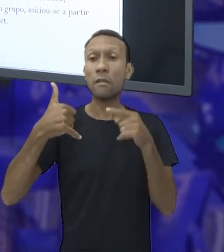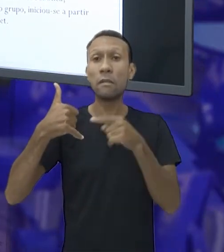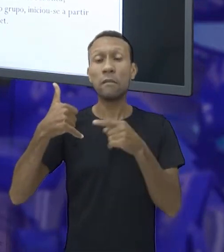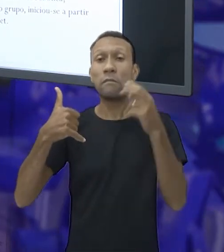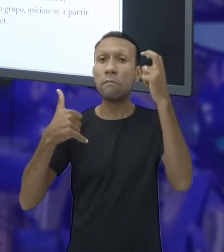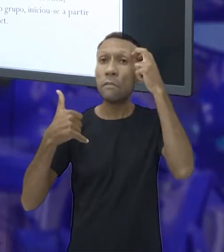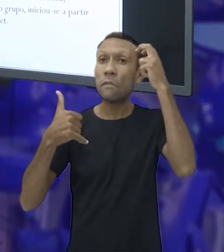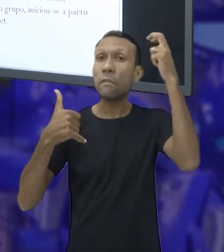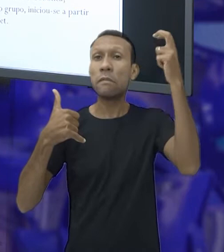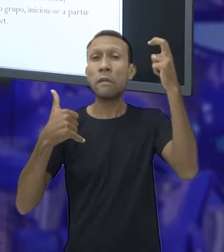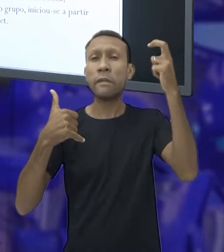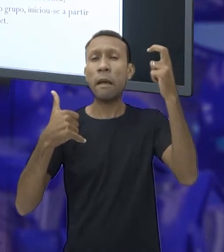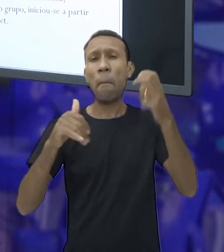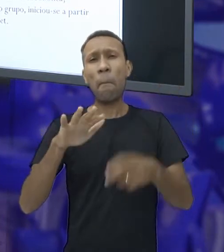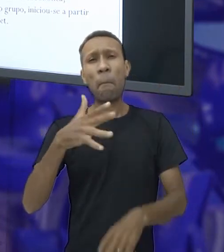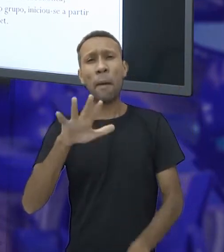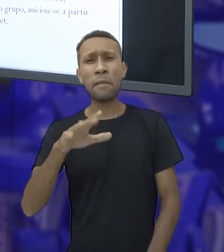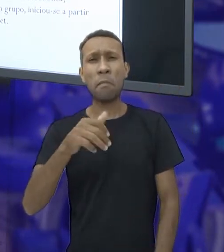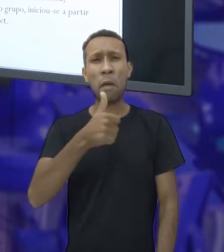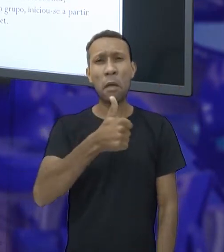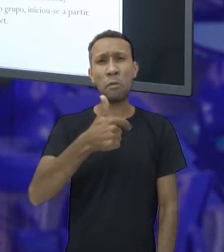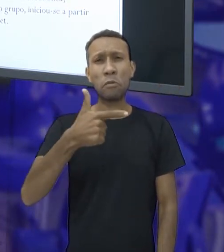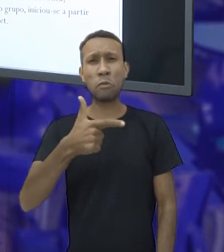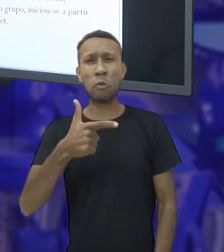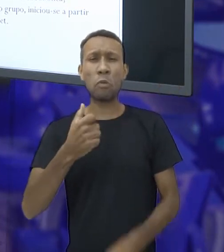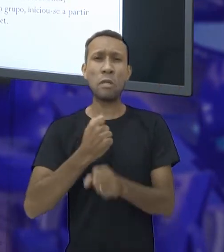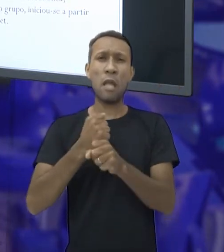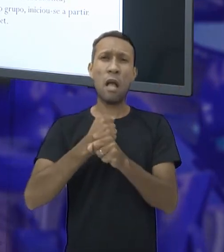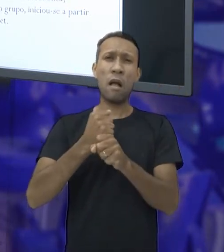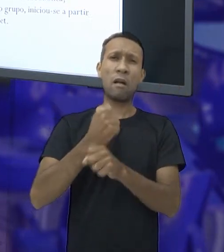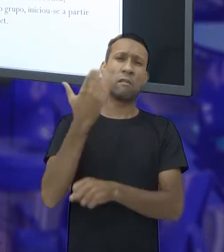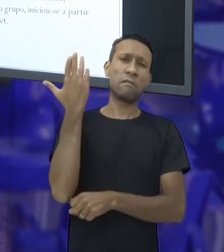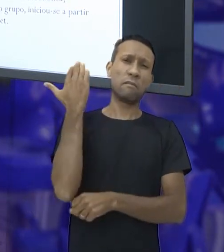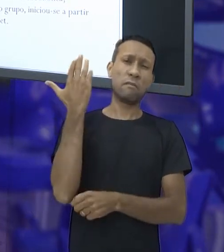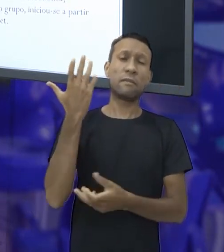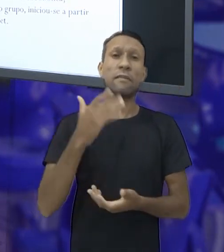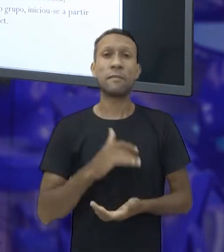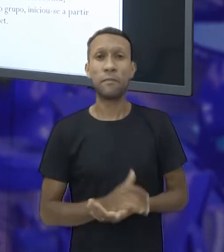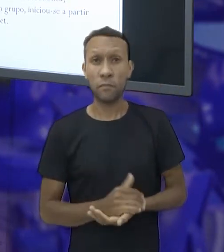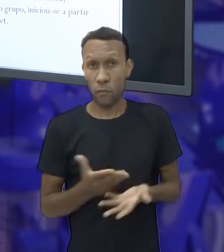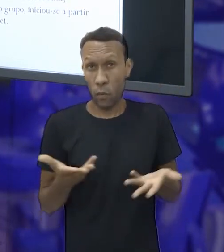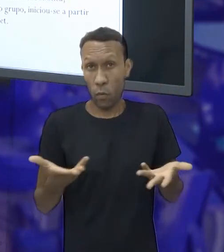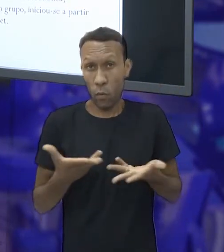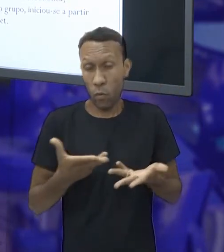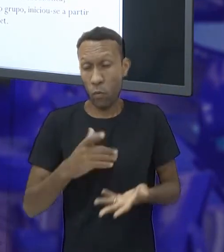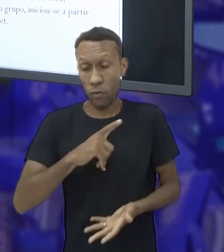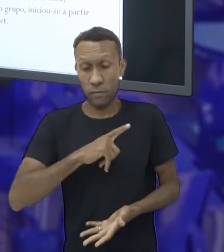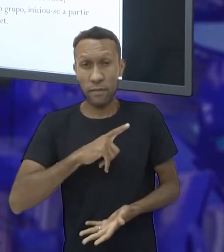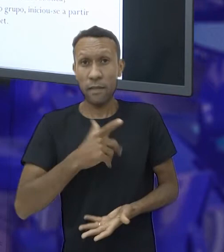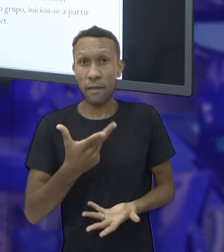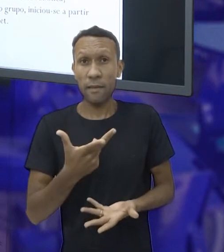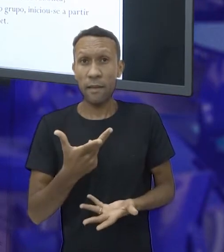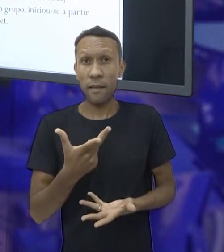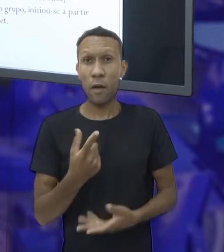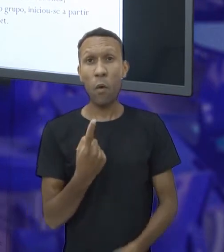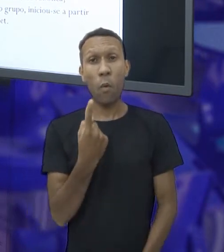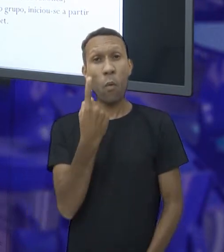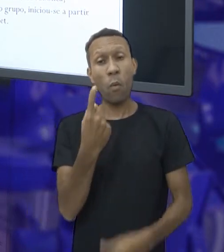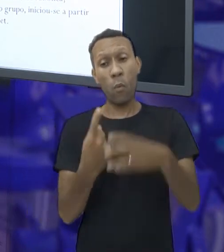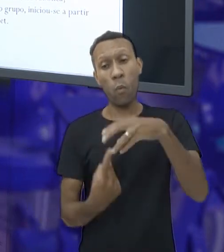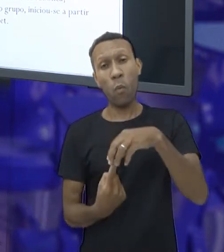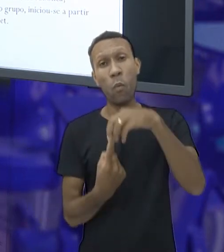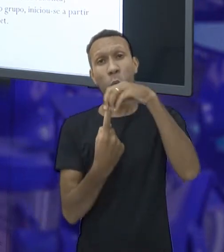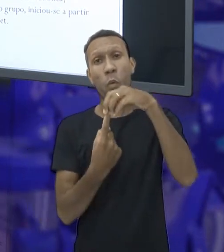inteligentes há uns 12 anos, 12, 13 anos. E hoje você tem dentro de um único aparelho